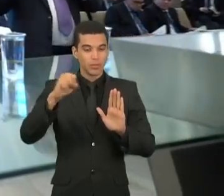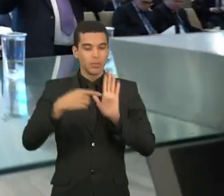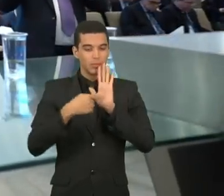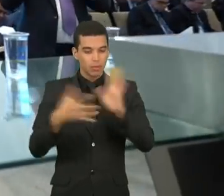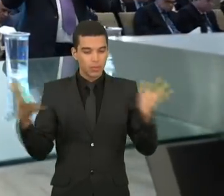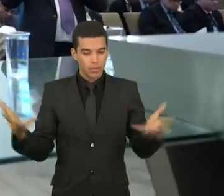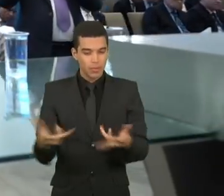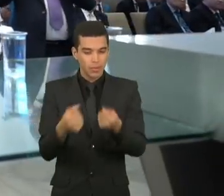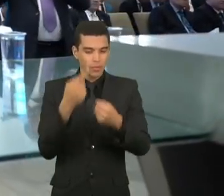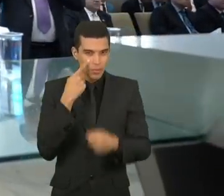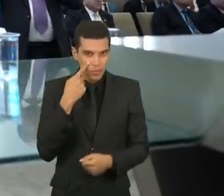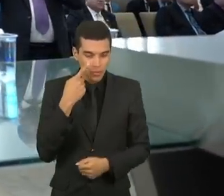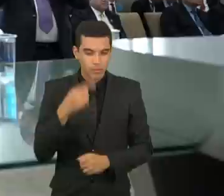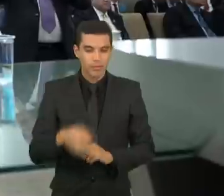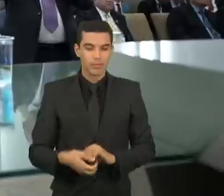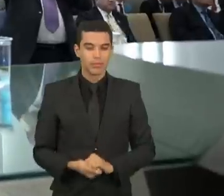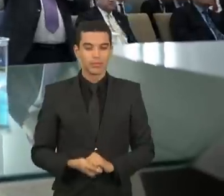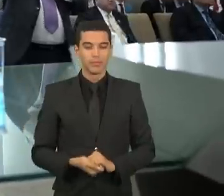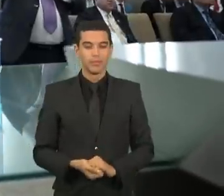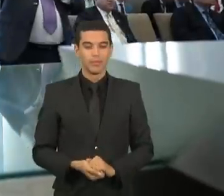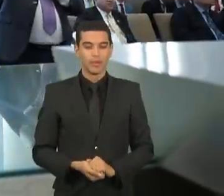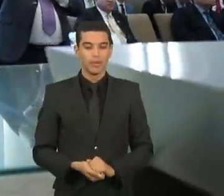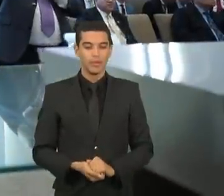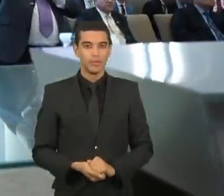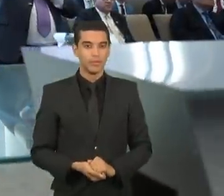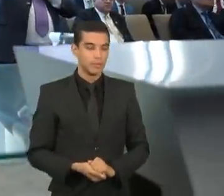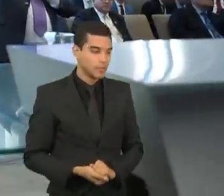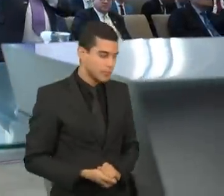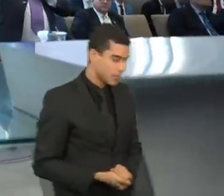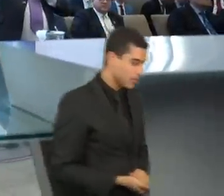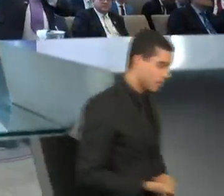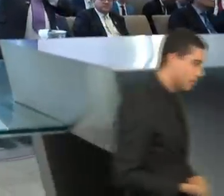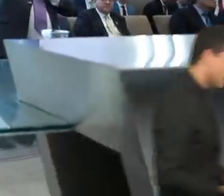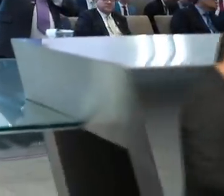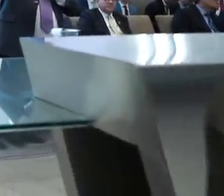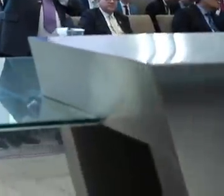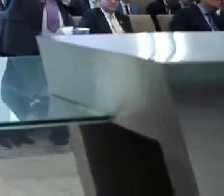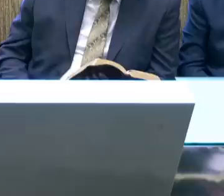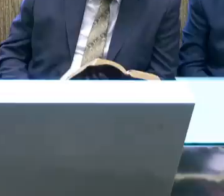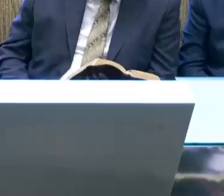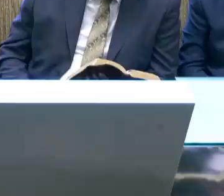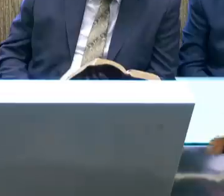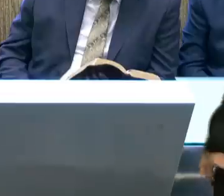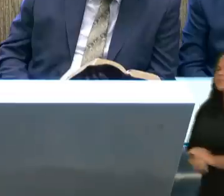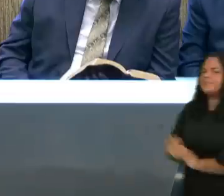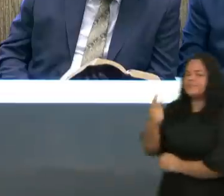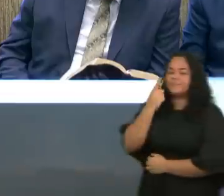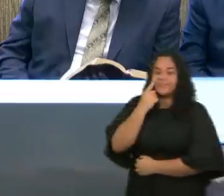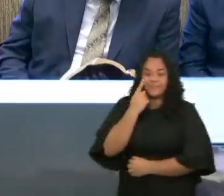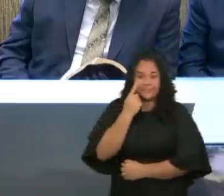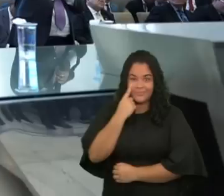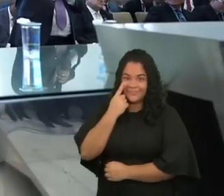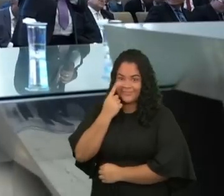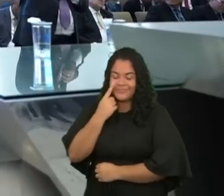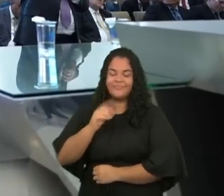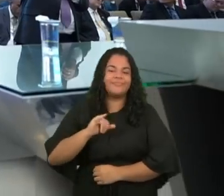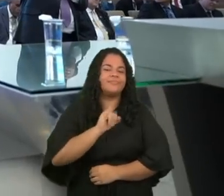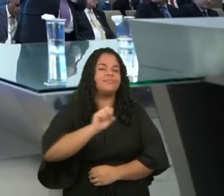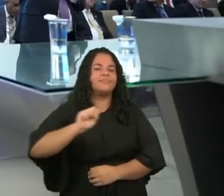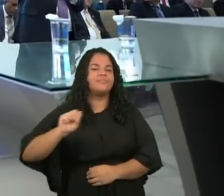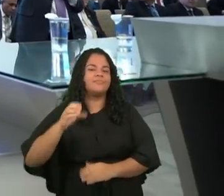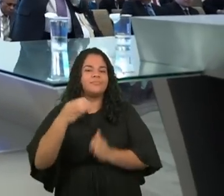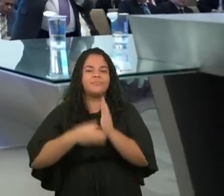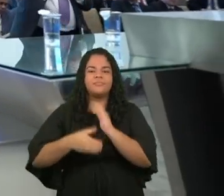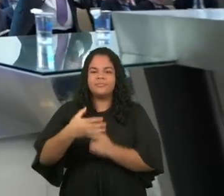Escute. Vamos ler juntos a palavra. O que é que diz a palavra? Leia comigo. Um, dois,